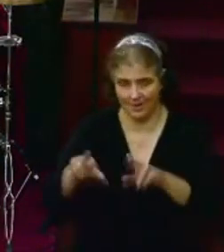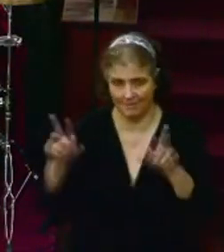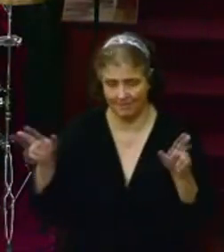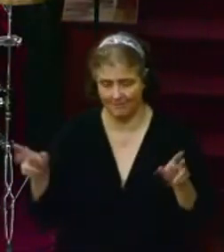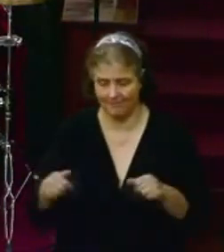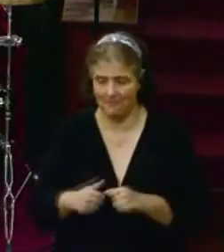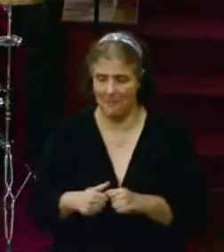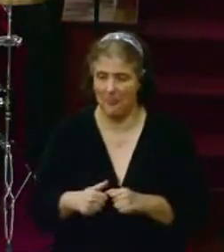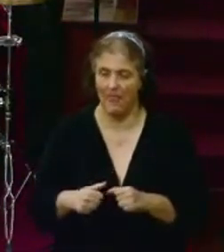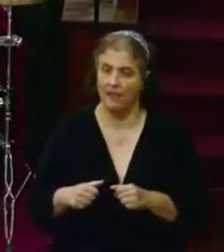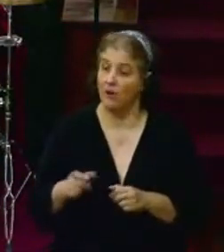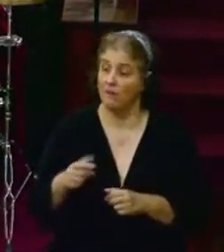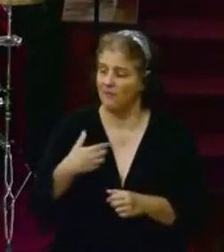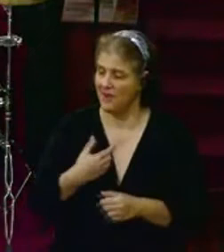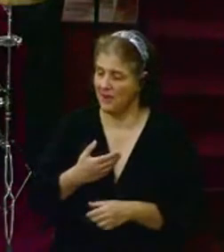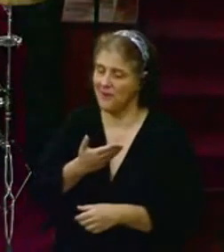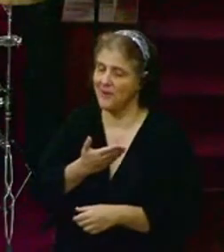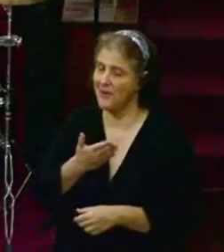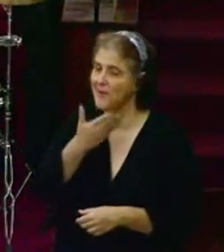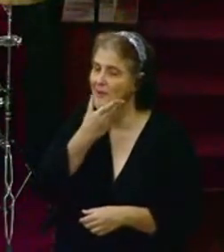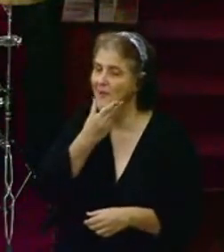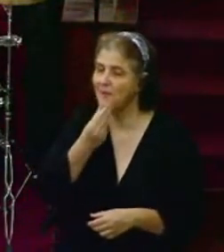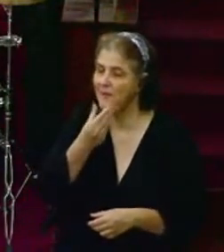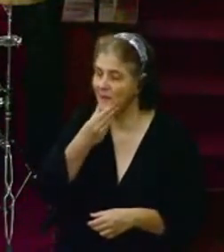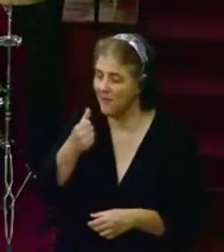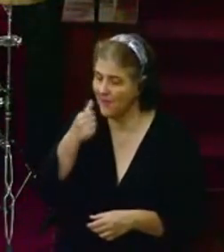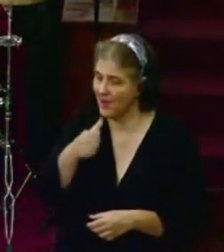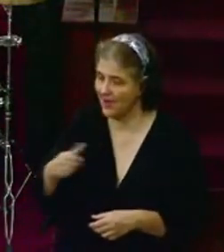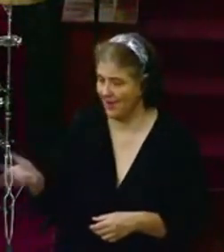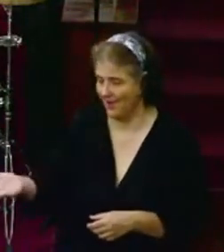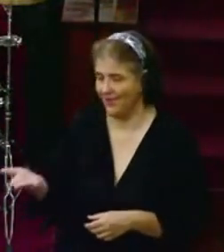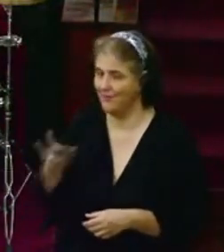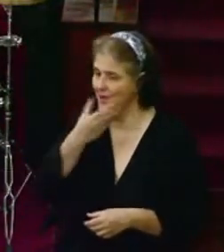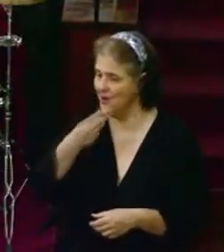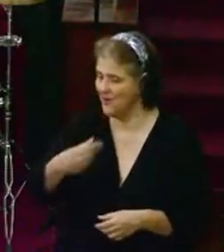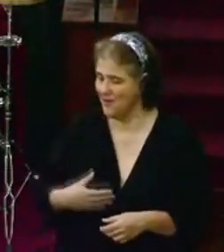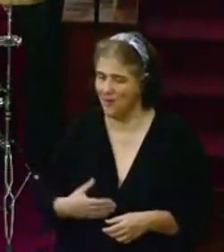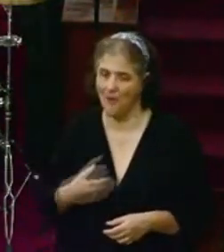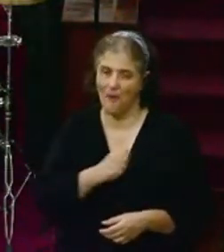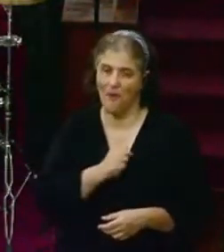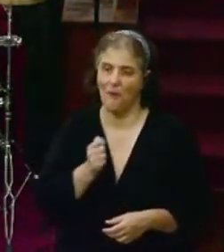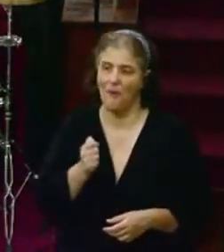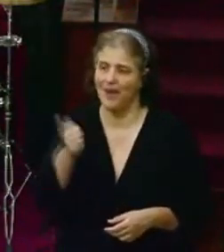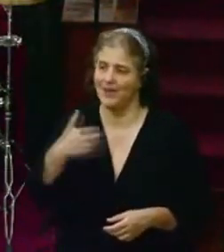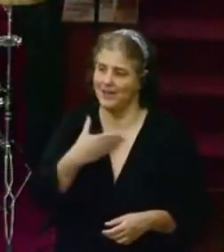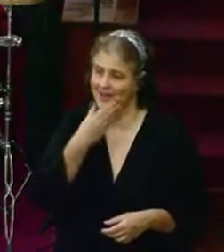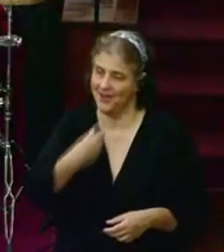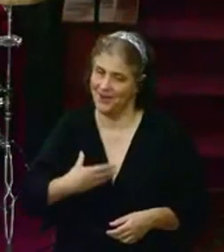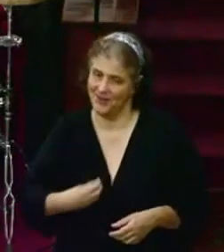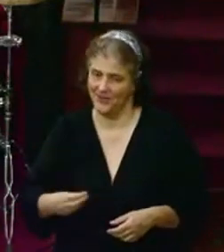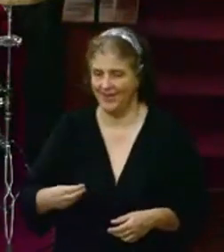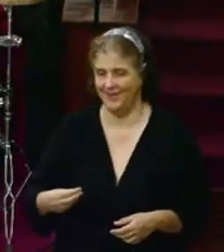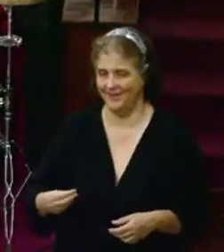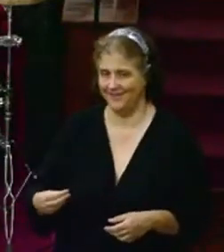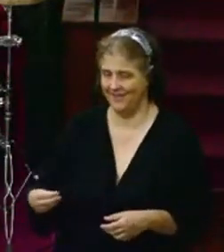curado. Qual é o patrão que trata um servo assim, tão amavelmente, tão carinhosamente? Ele o tem